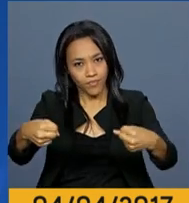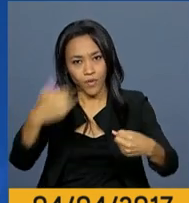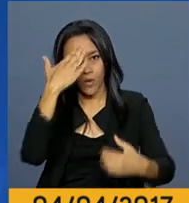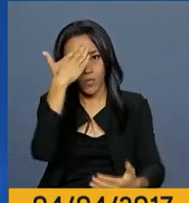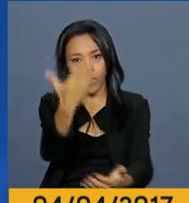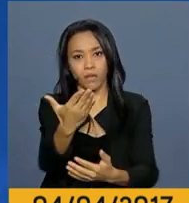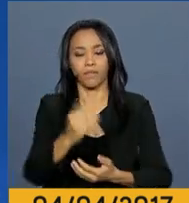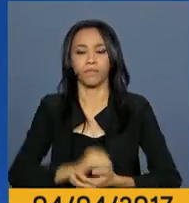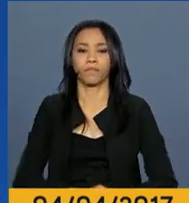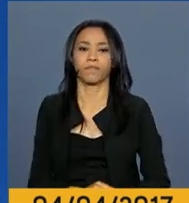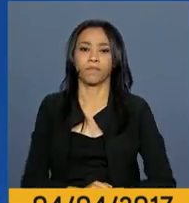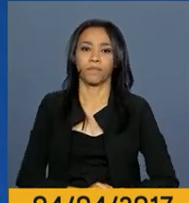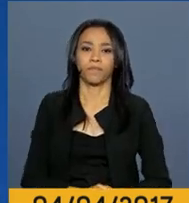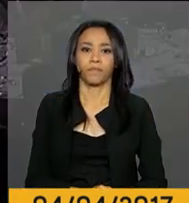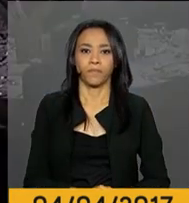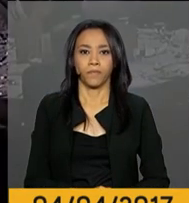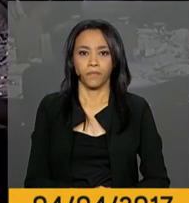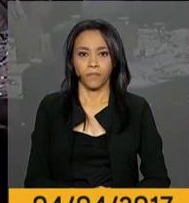obrigado.